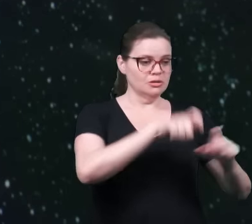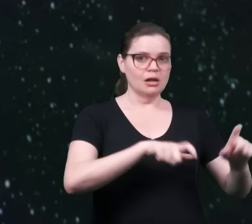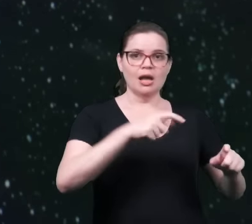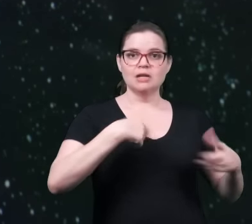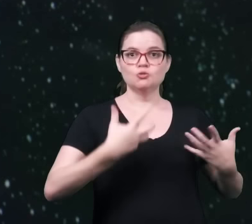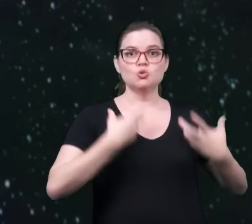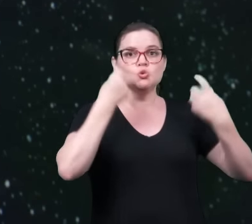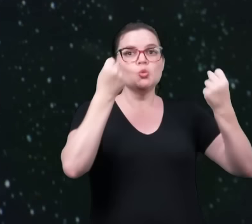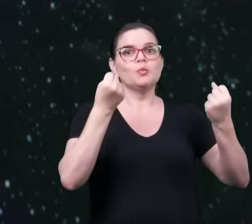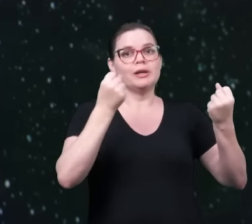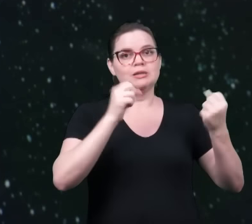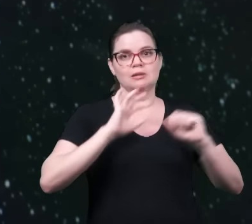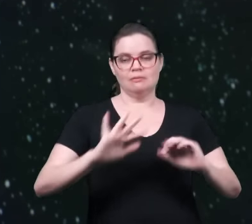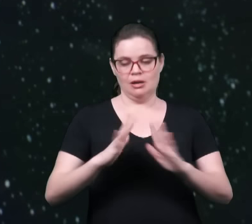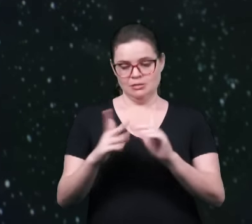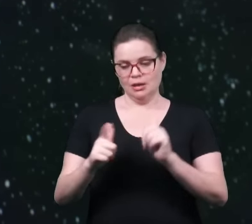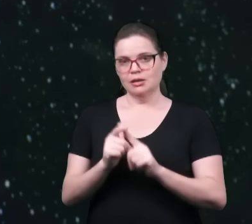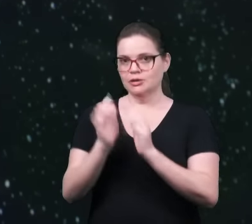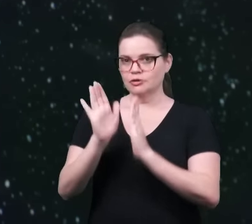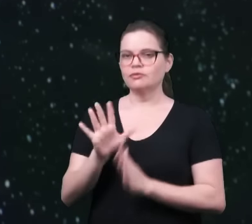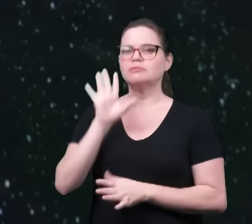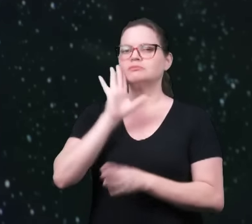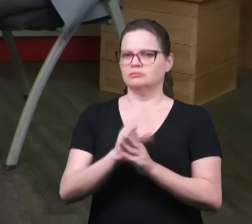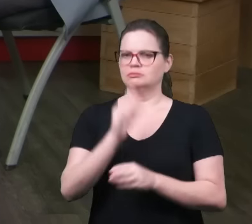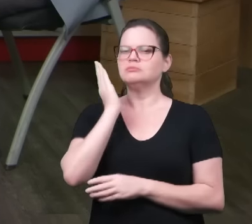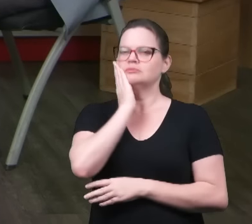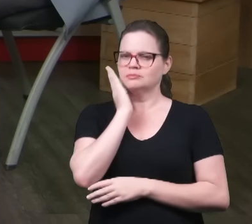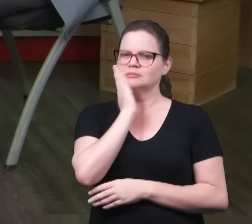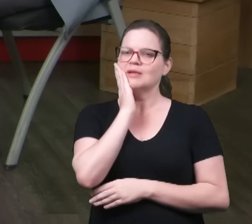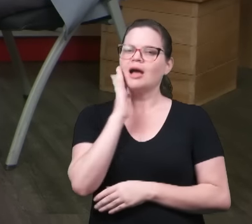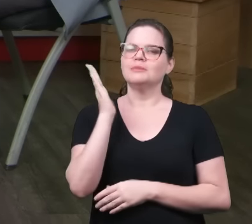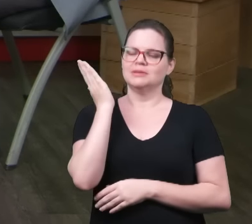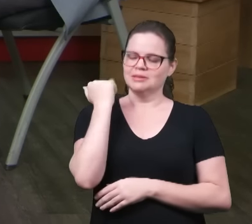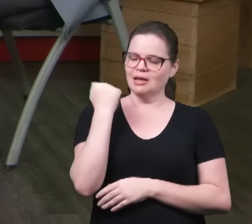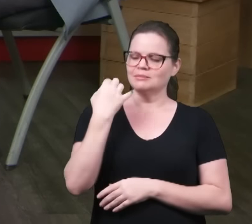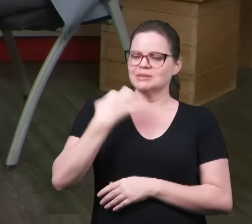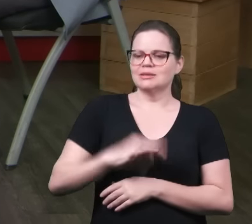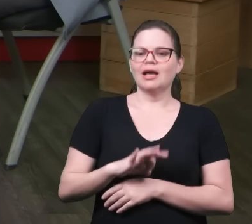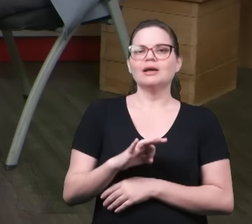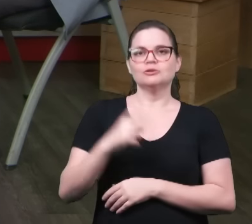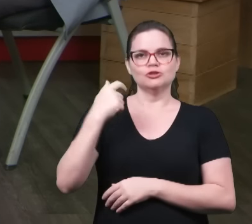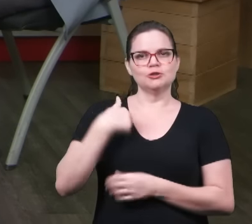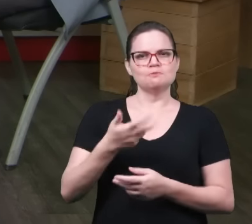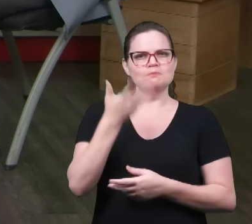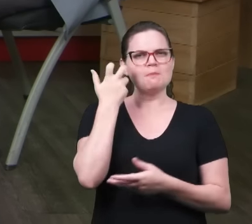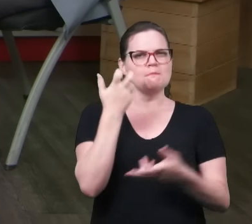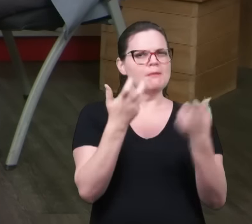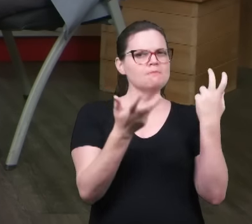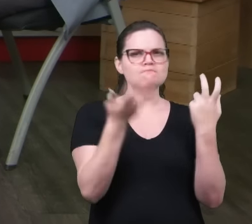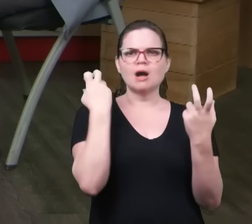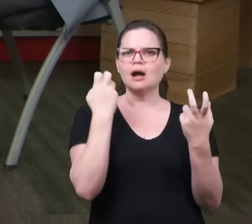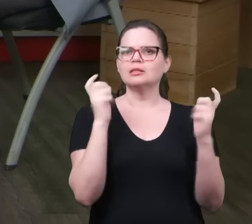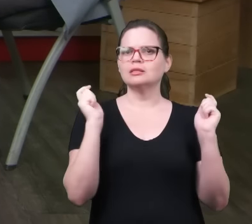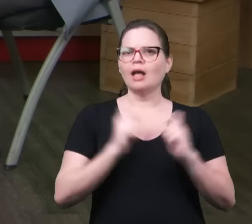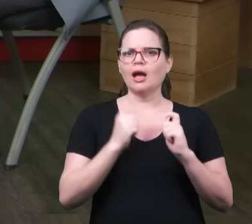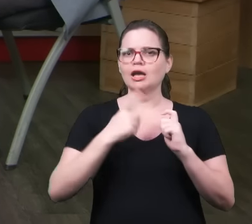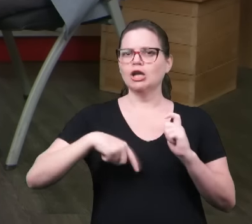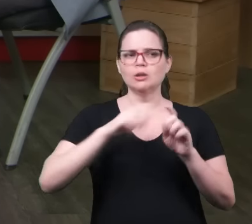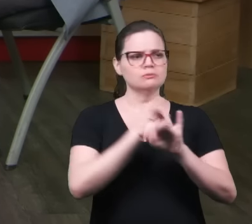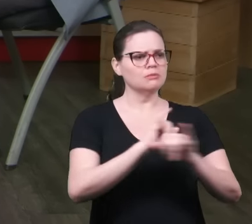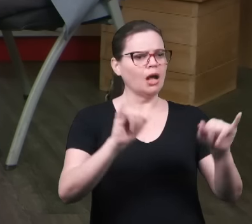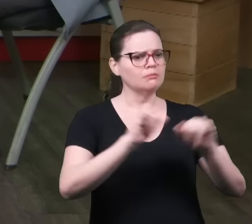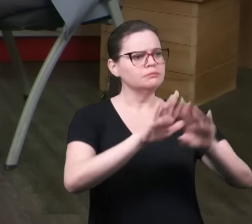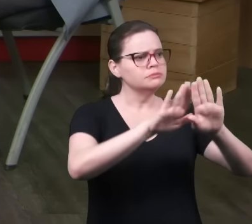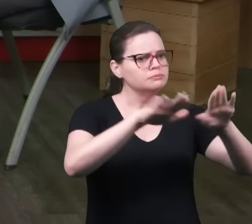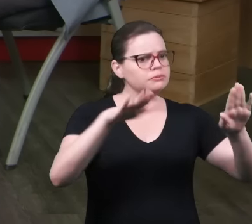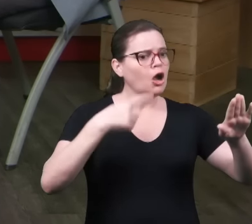surpresa. Mas a igreja sabe muito bem. Então, a nossa finalidade, a nossa missão é anunciar às pessoas que, de fato, nós